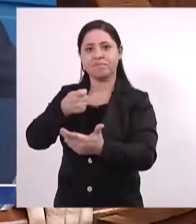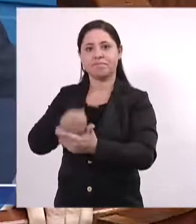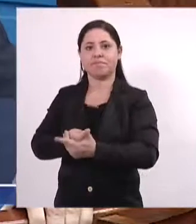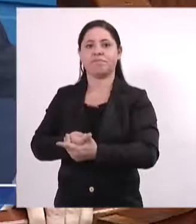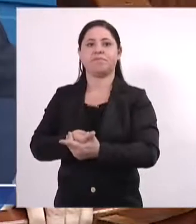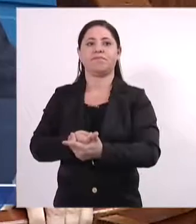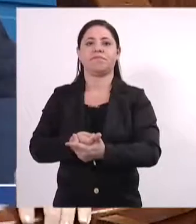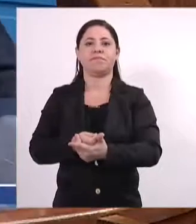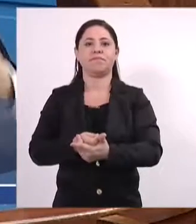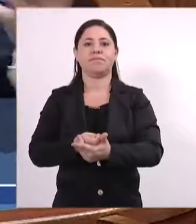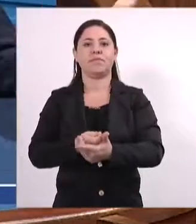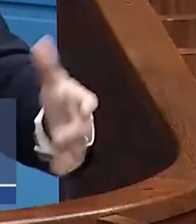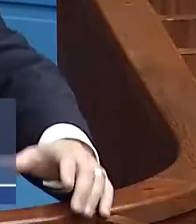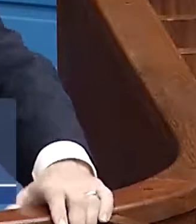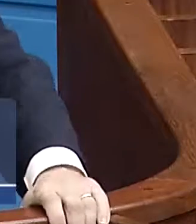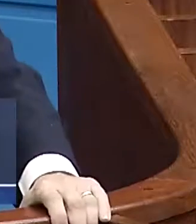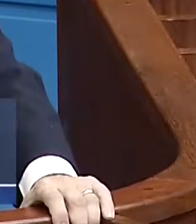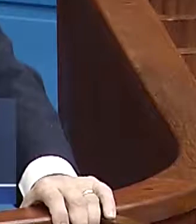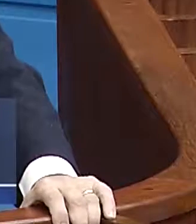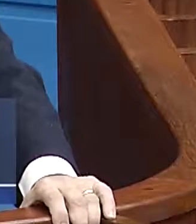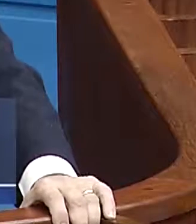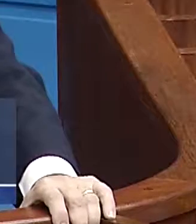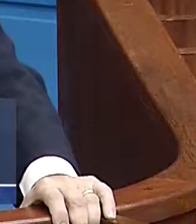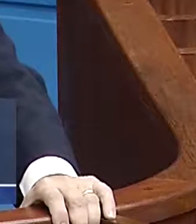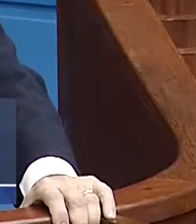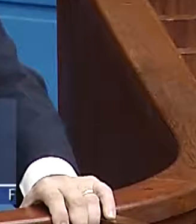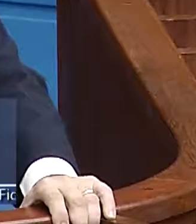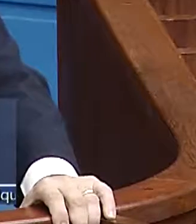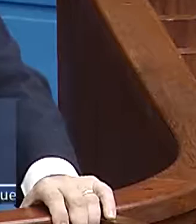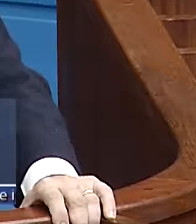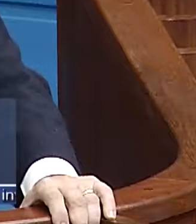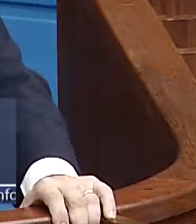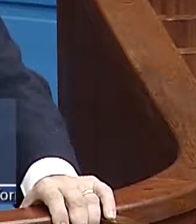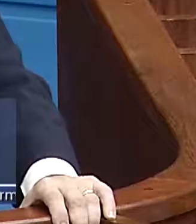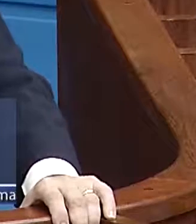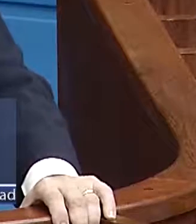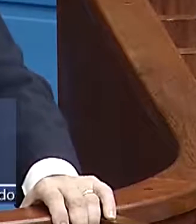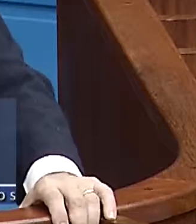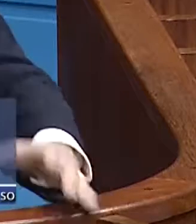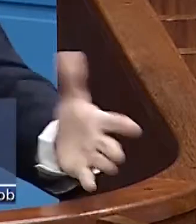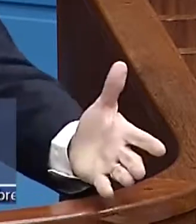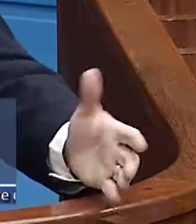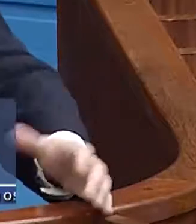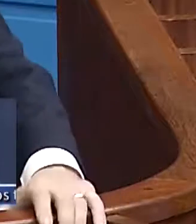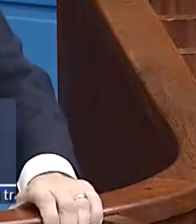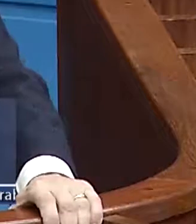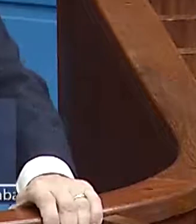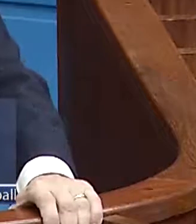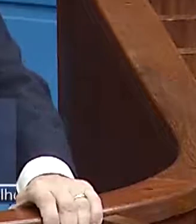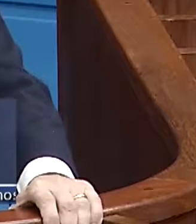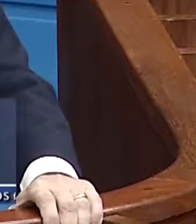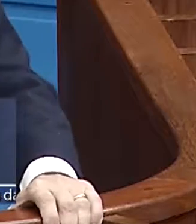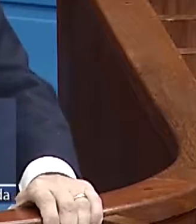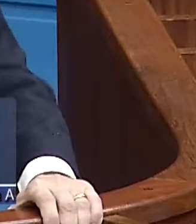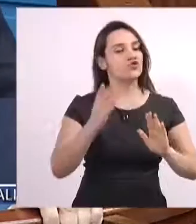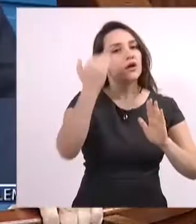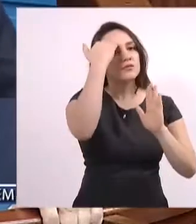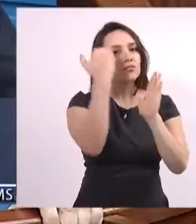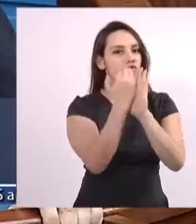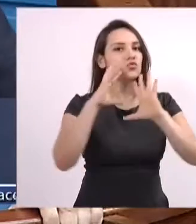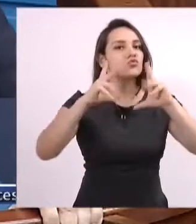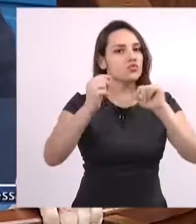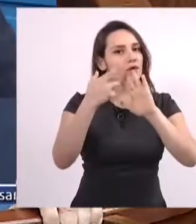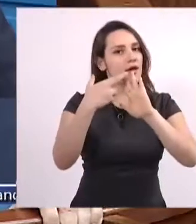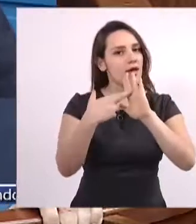né, pela regulamentação federal, para poder certificar e dar